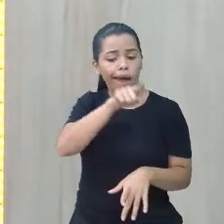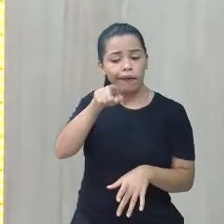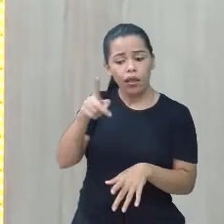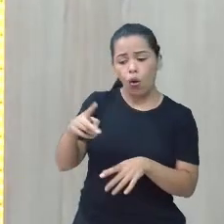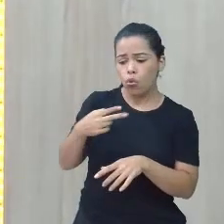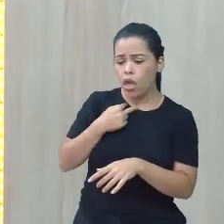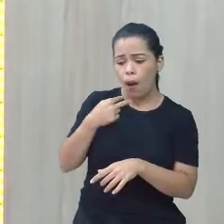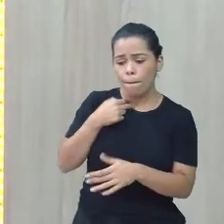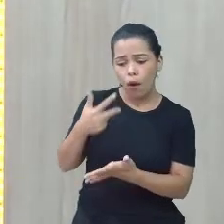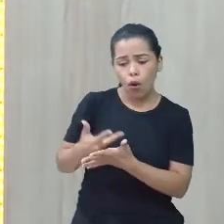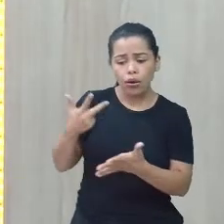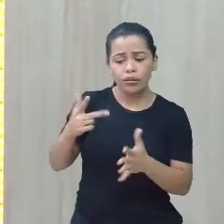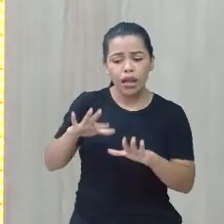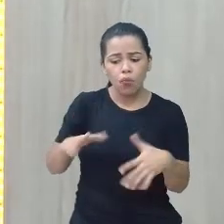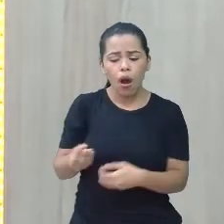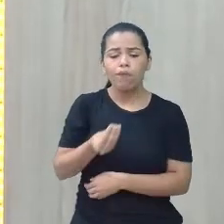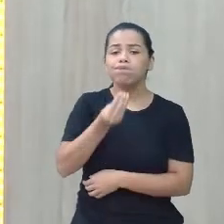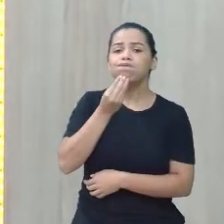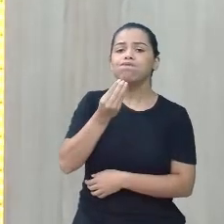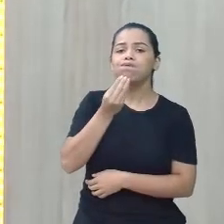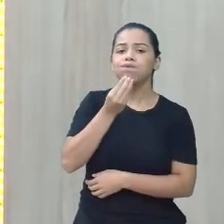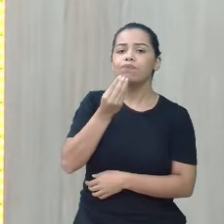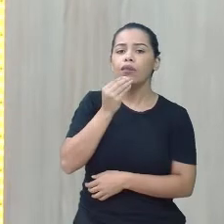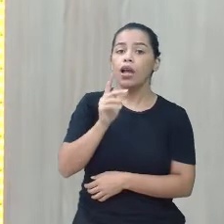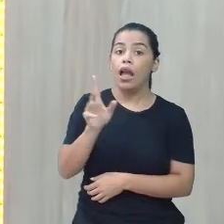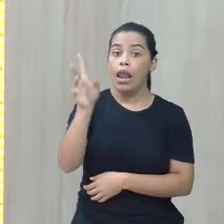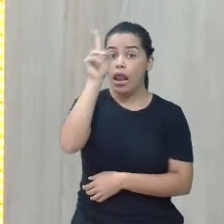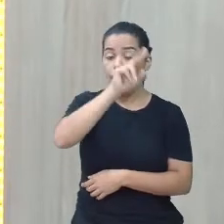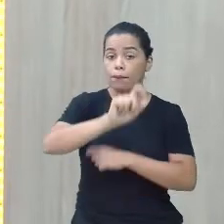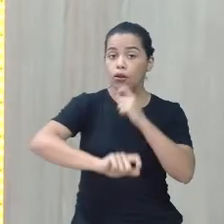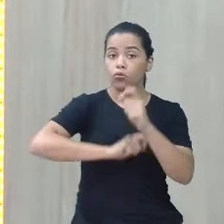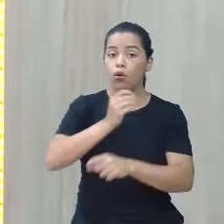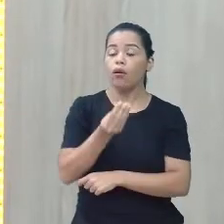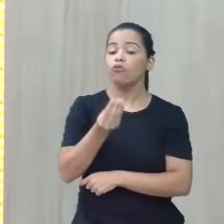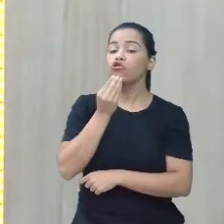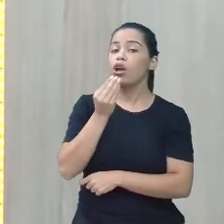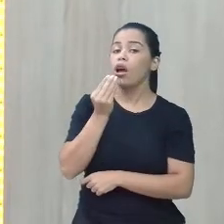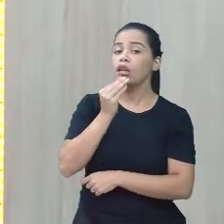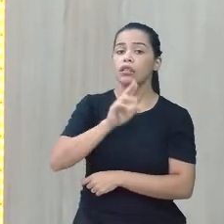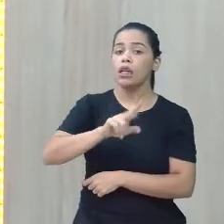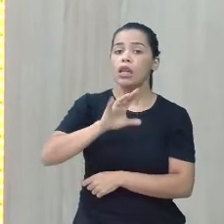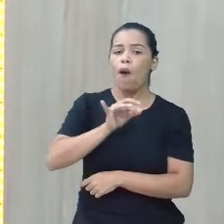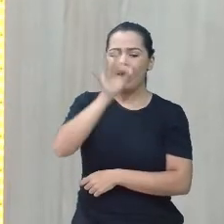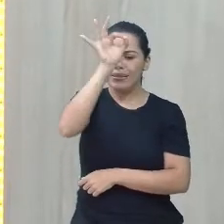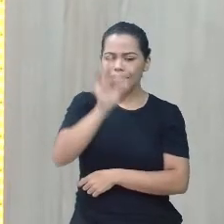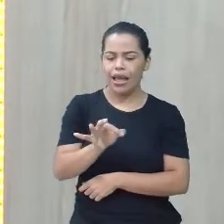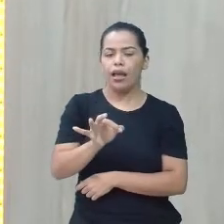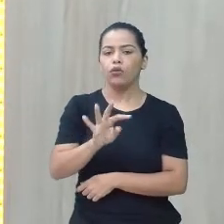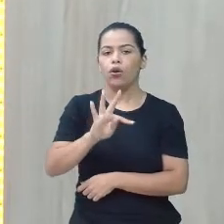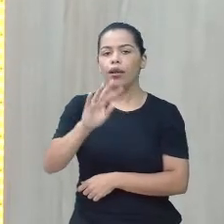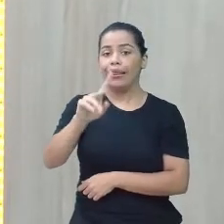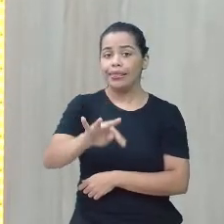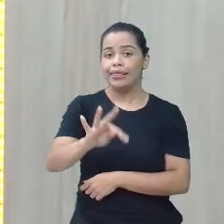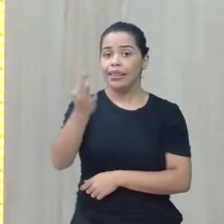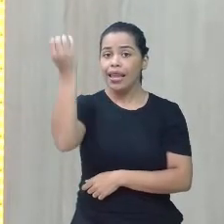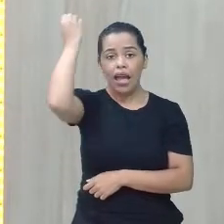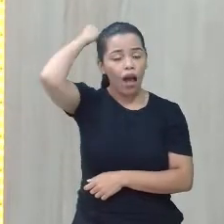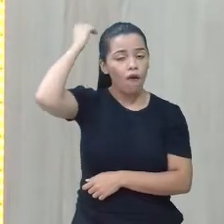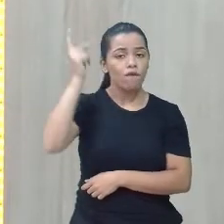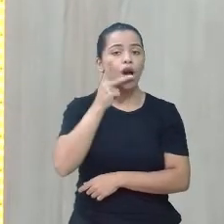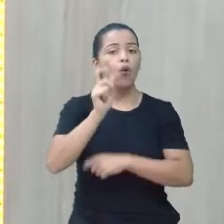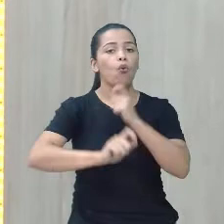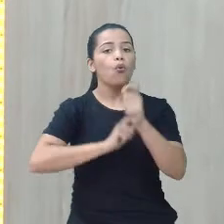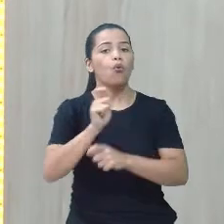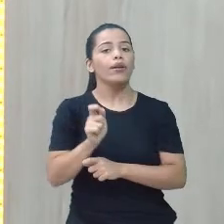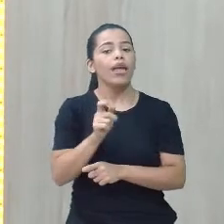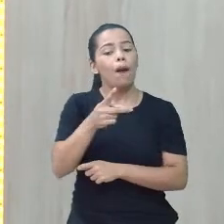acontecer isso, em quais chances? Lembrando que chance não é uma situação assertiva, né? Tiago disse assim, olha, é uma previsão,